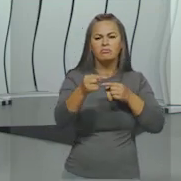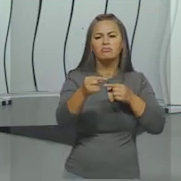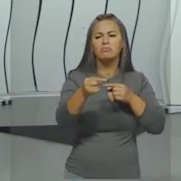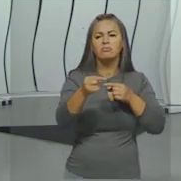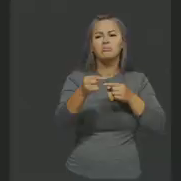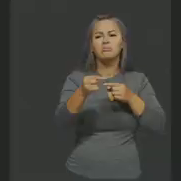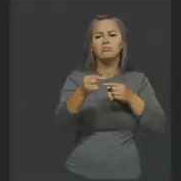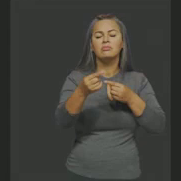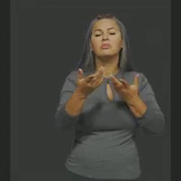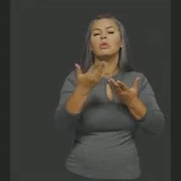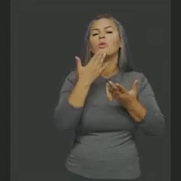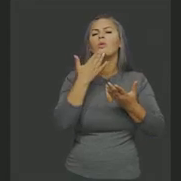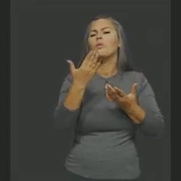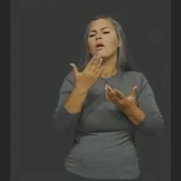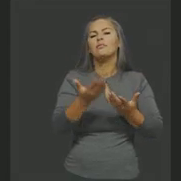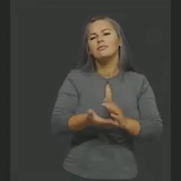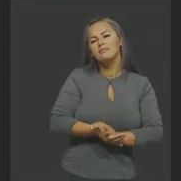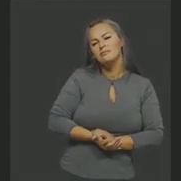aqui.